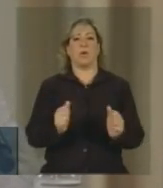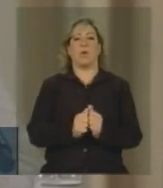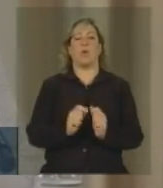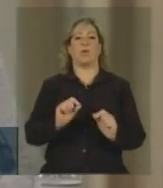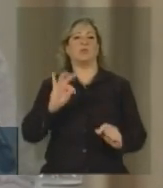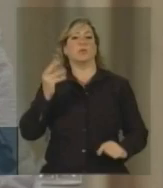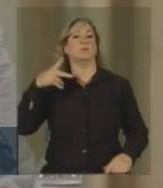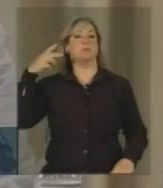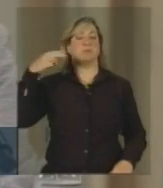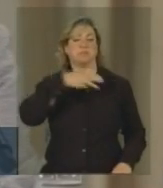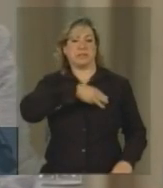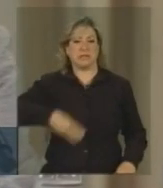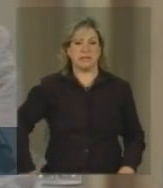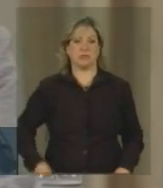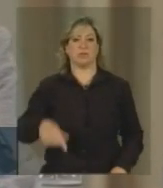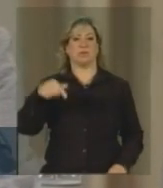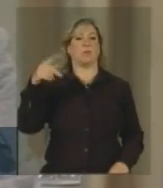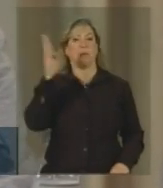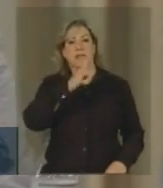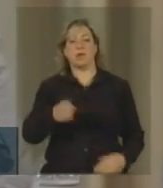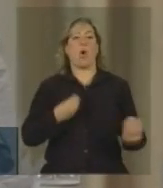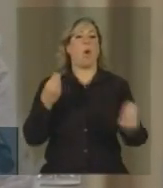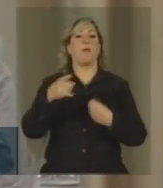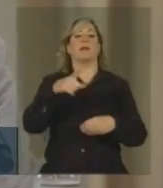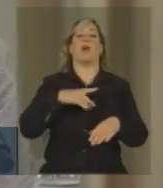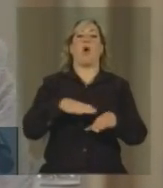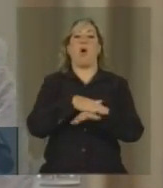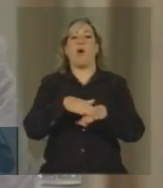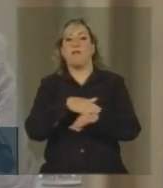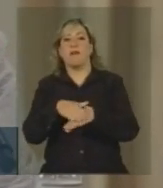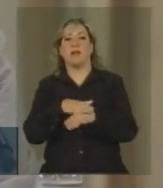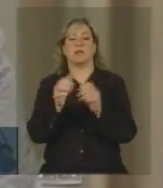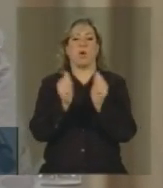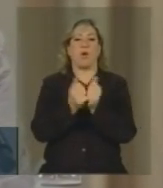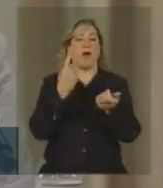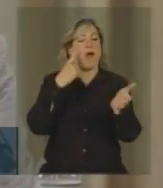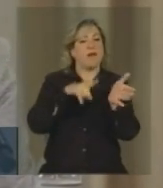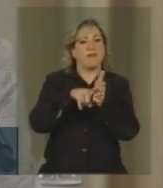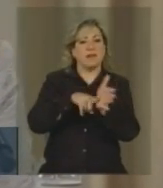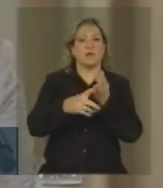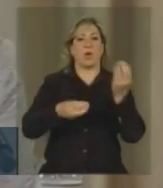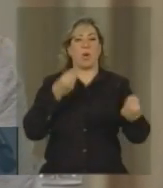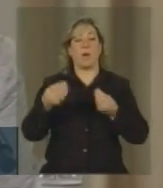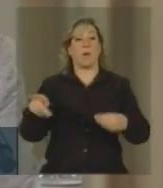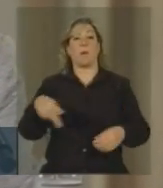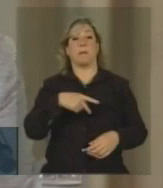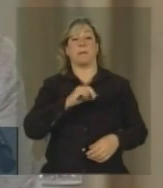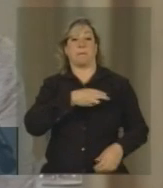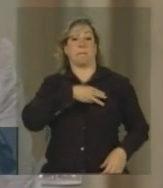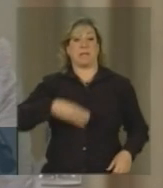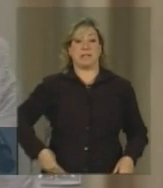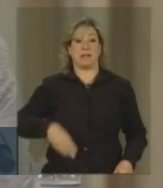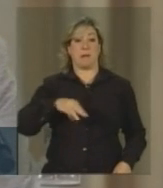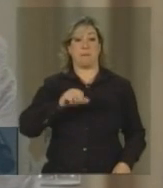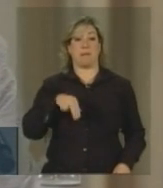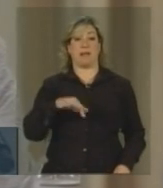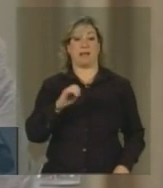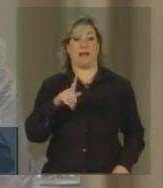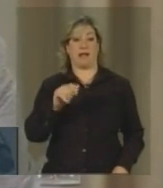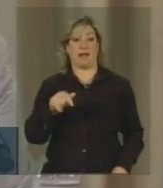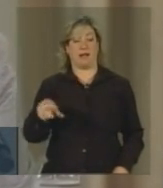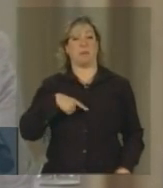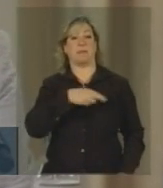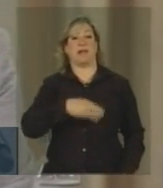os ministros no Brasil, que tipo de conversa a senhora está tendo, a avaliação, o ministro Mantega, que está aqui também. Que tipo de providência